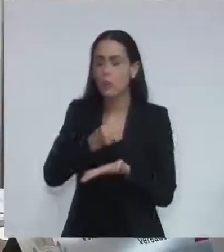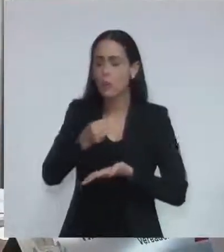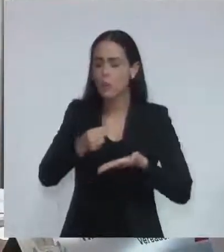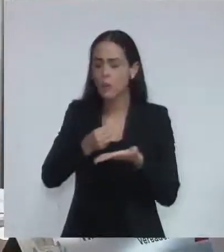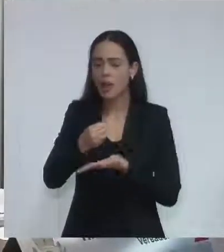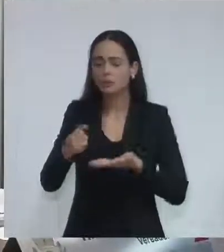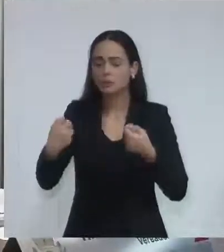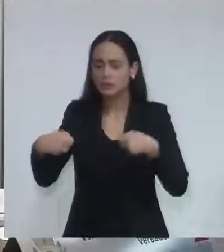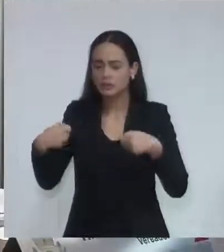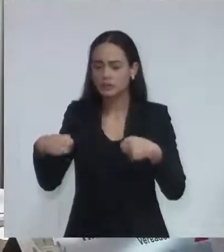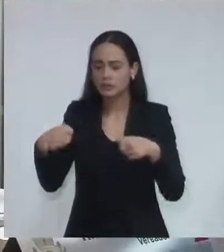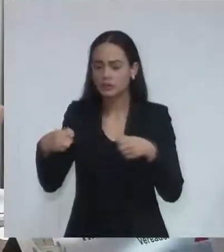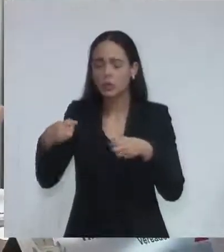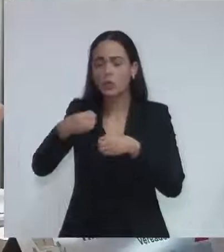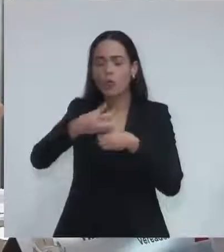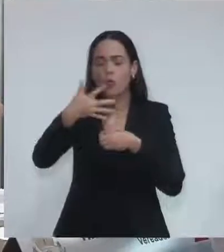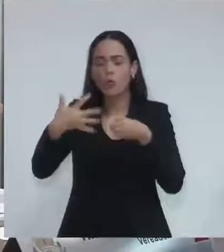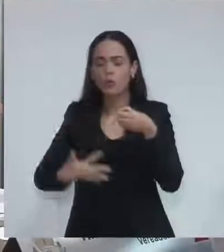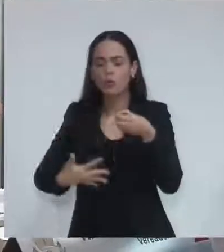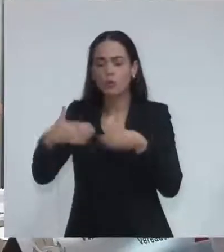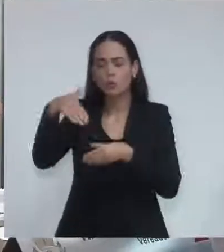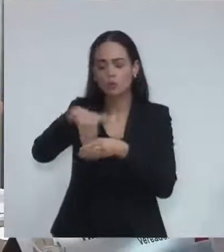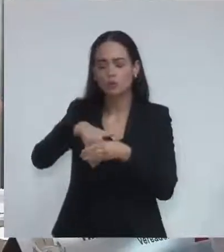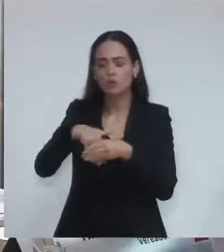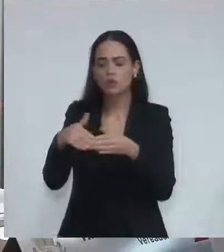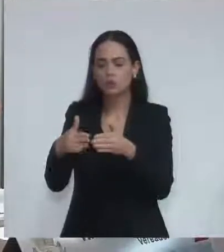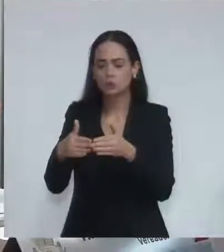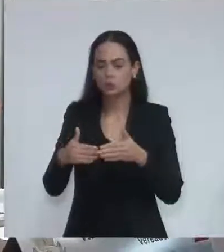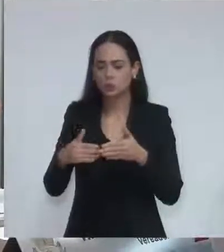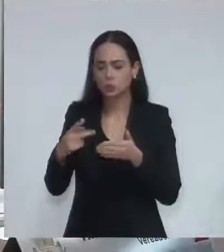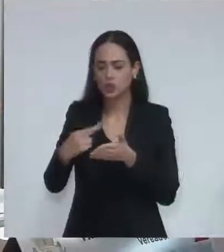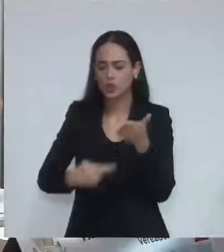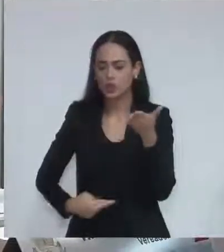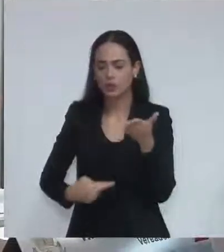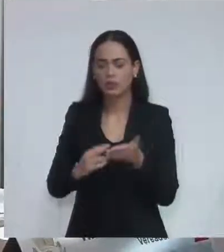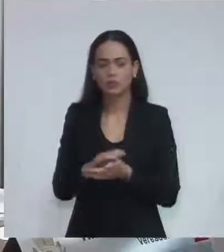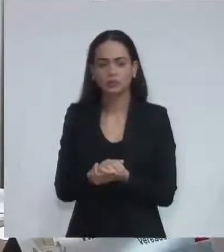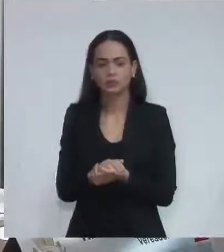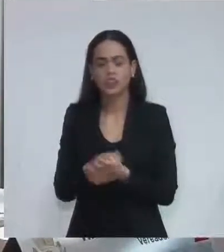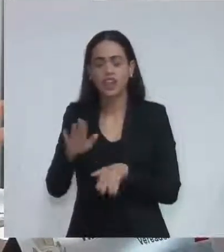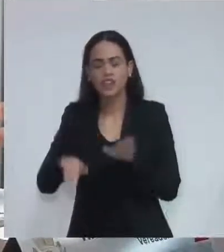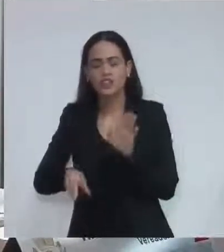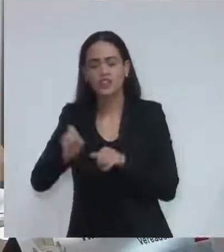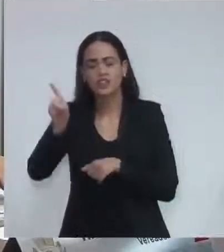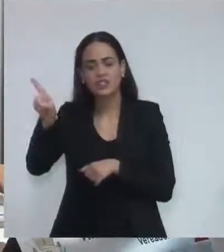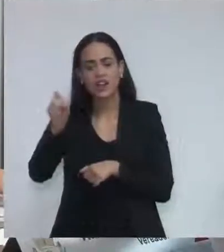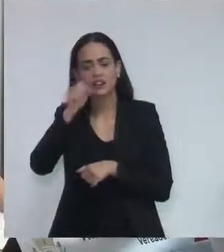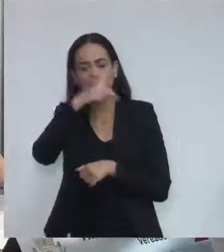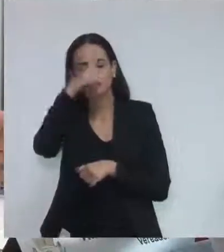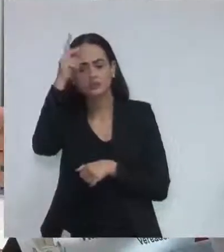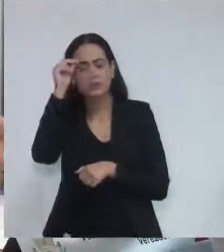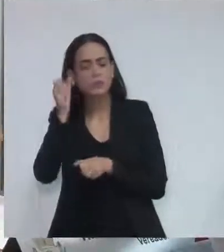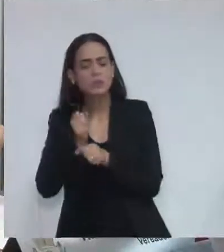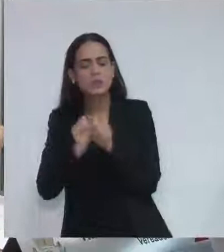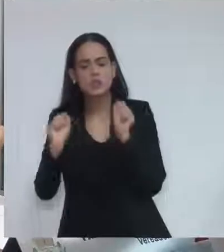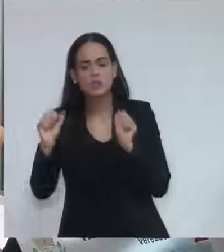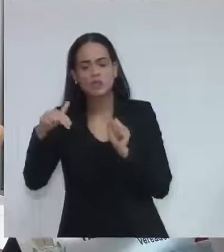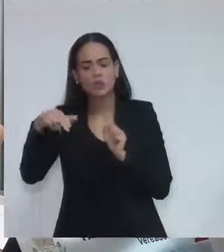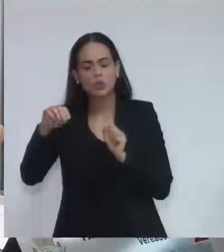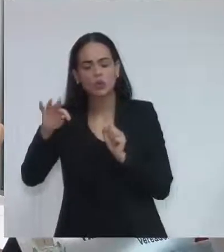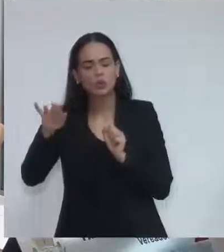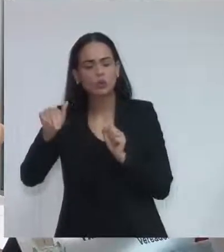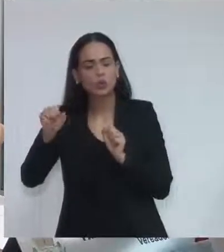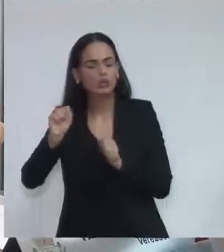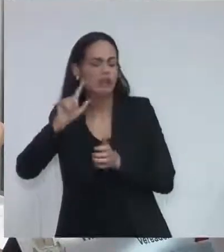ser da forma que deve ser encaminhada. Se lá, de repente, falar não conseguimos, se são muitas notas, são isso, eles vão responder, mas é específico. Então,